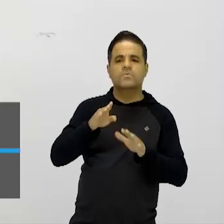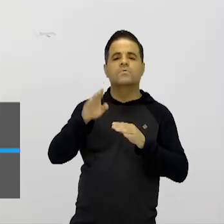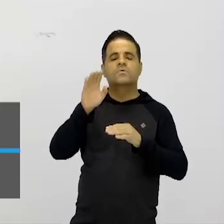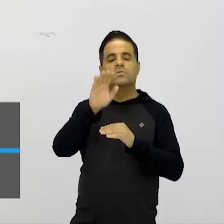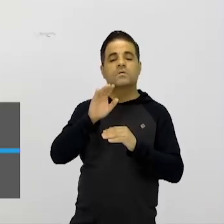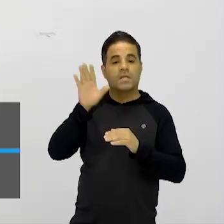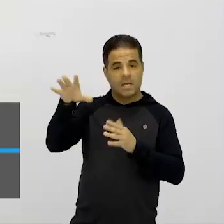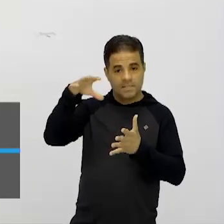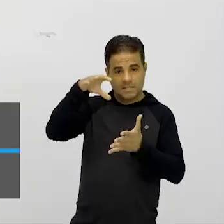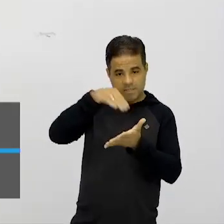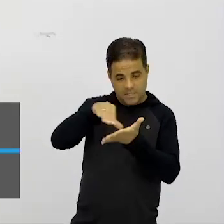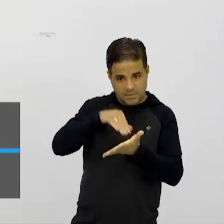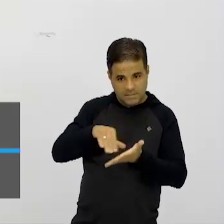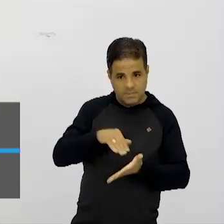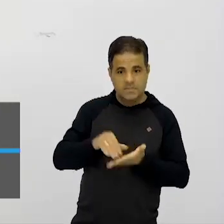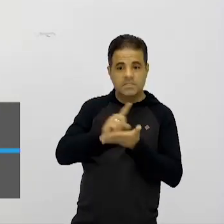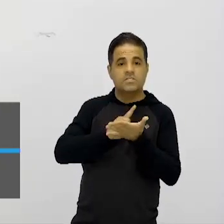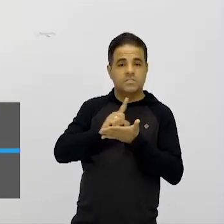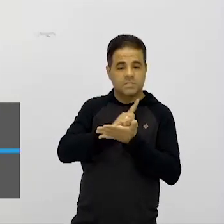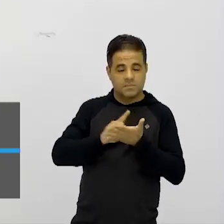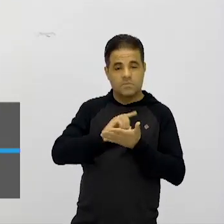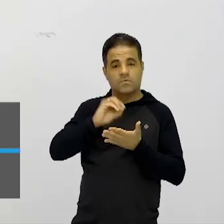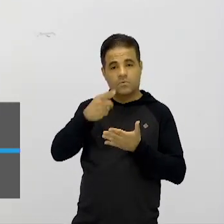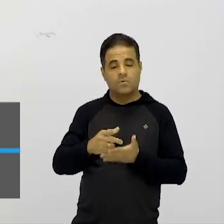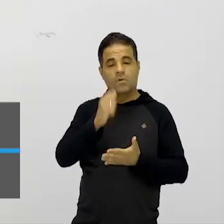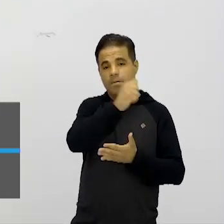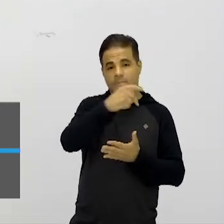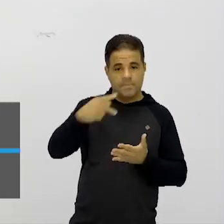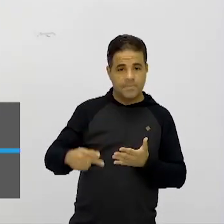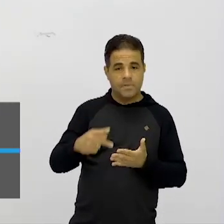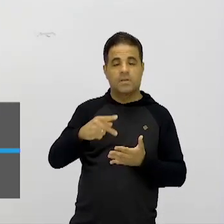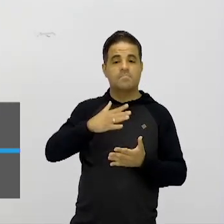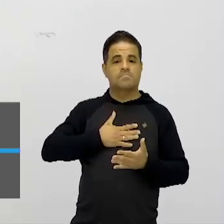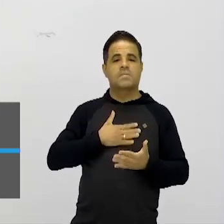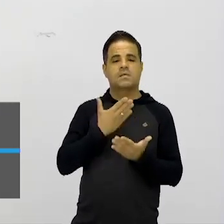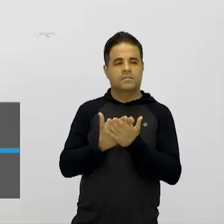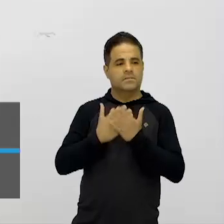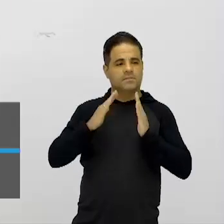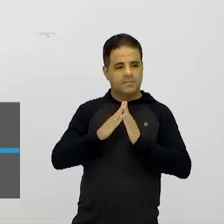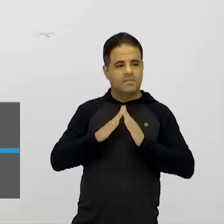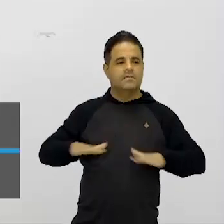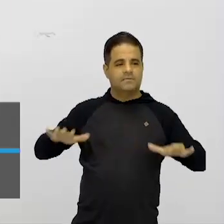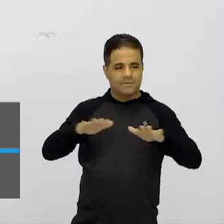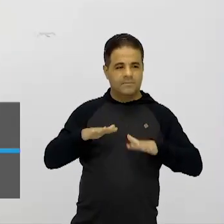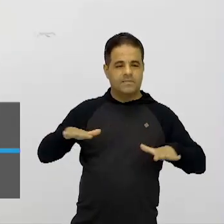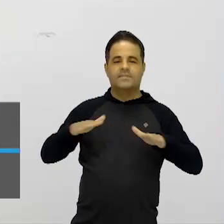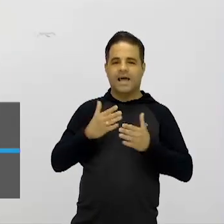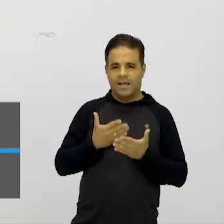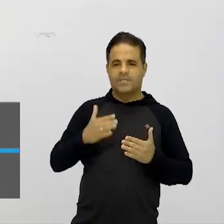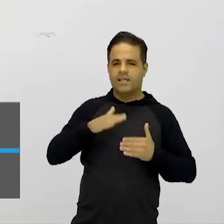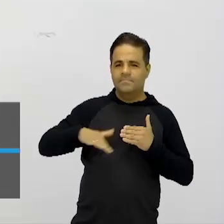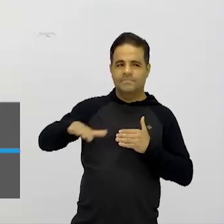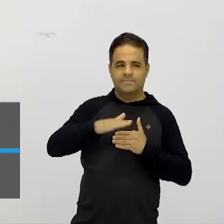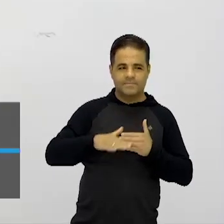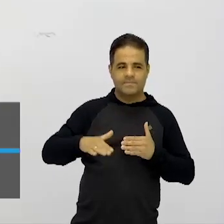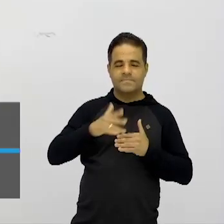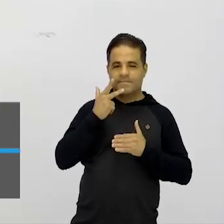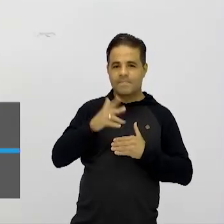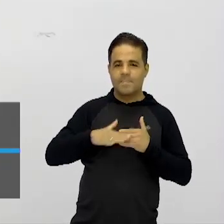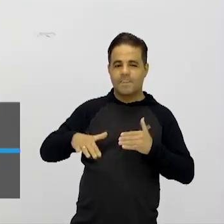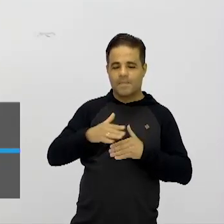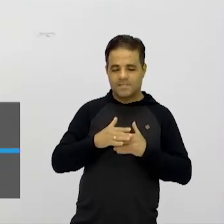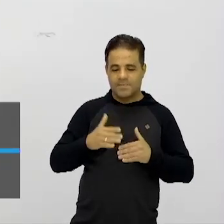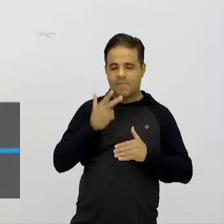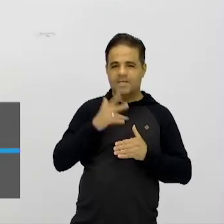na sede, que é a Secretaria Digital, ou no app Minha Escola, Então, é na sede ou nesse app